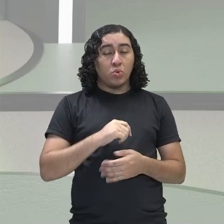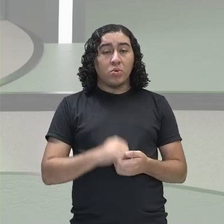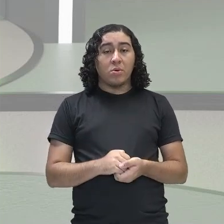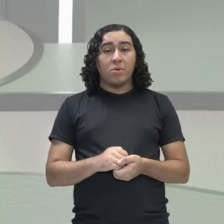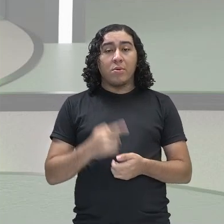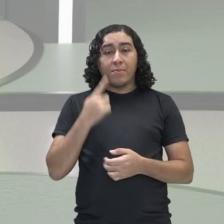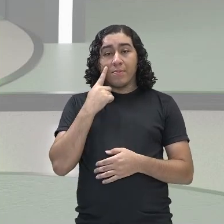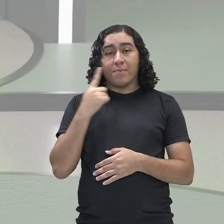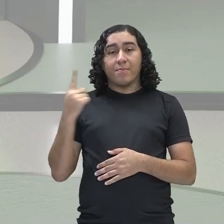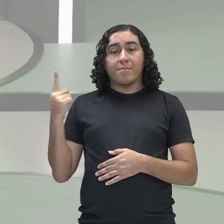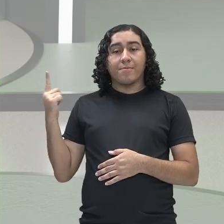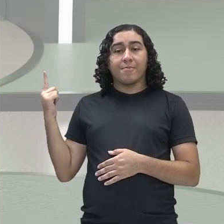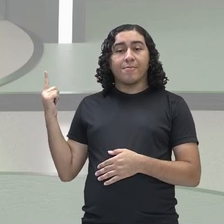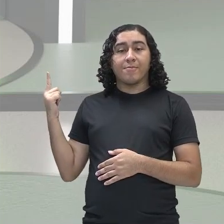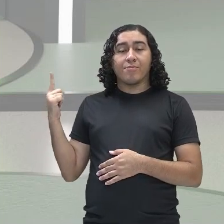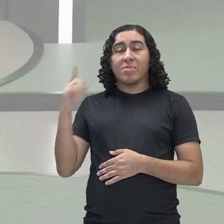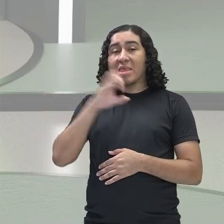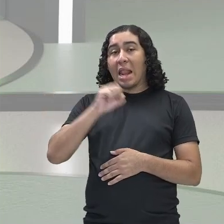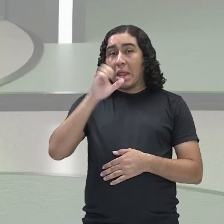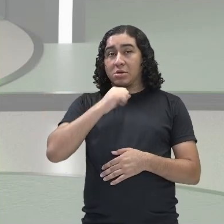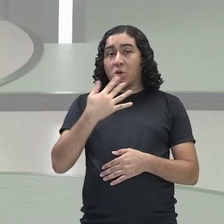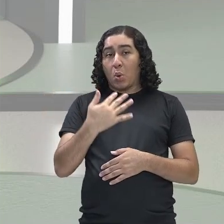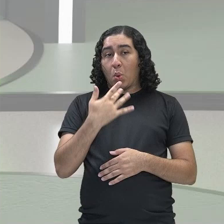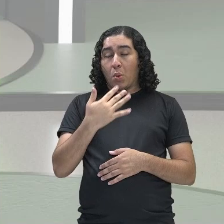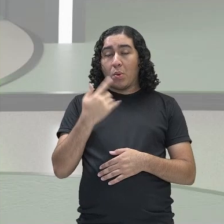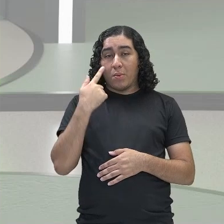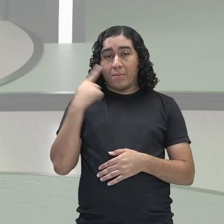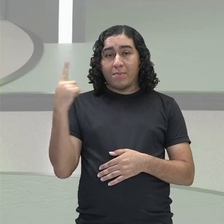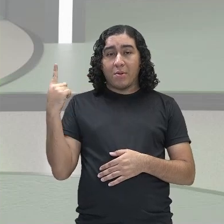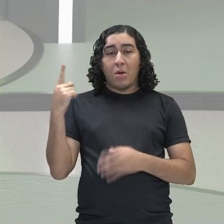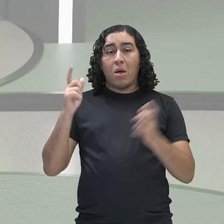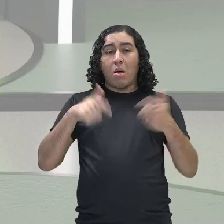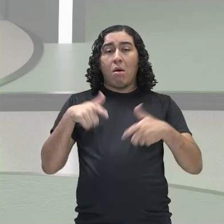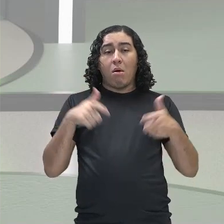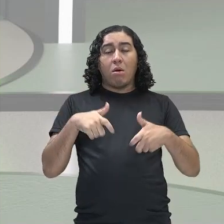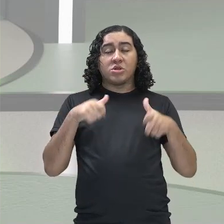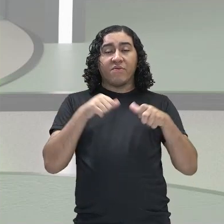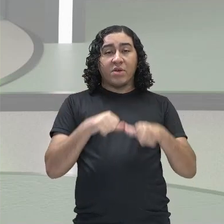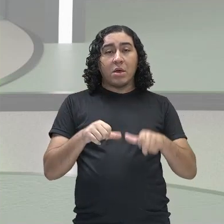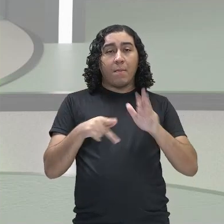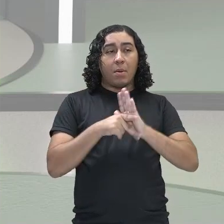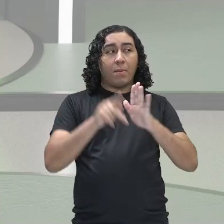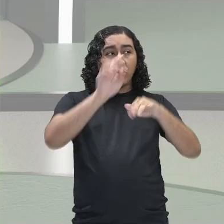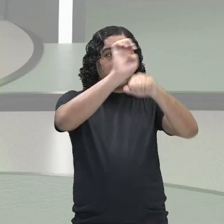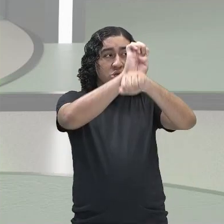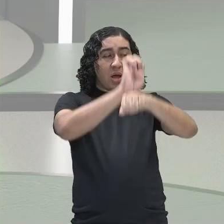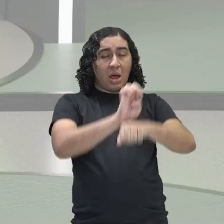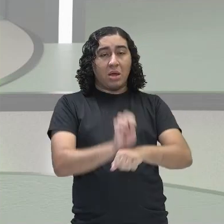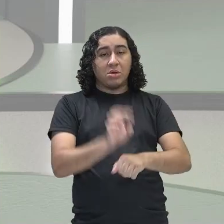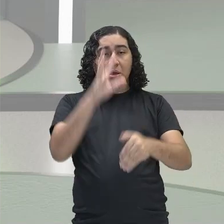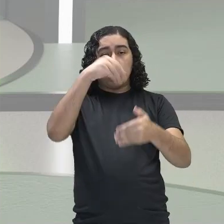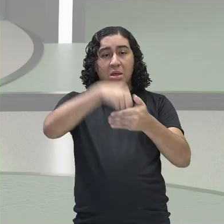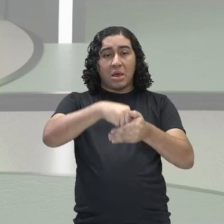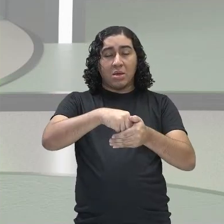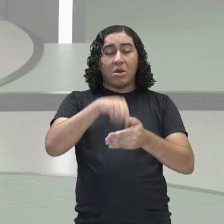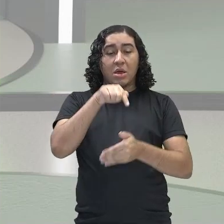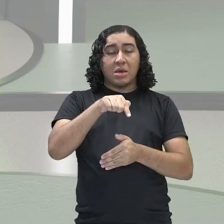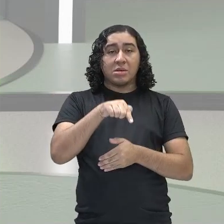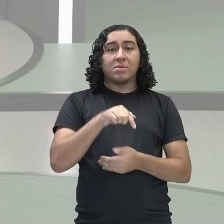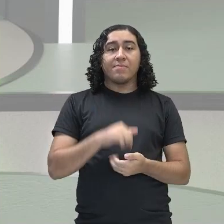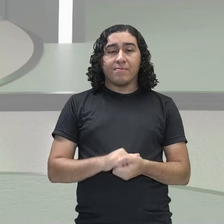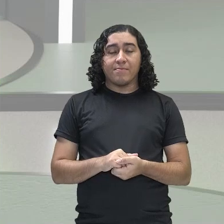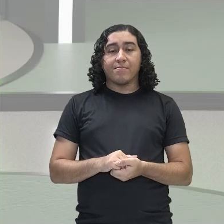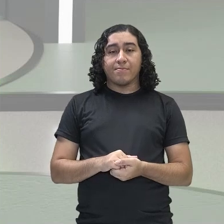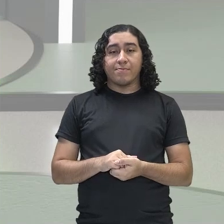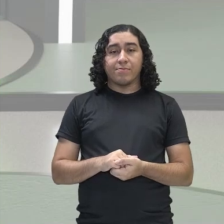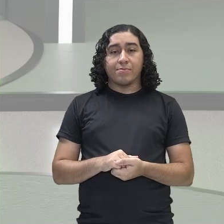nessa coloração laranja a localização, né, dos estados que fazem parte do bioma cerrado.